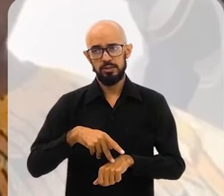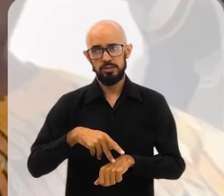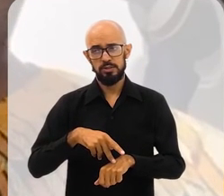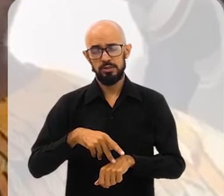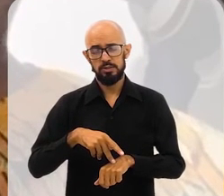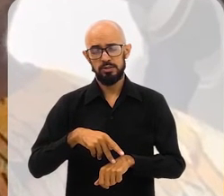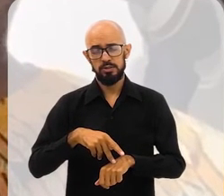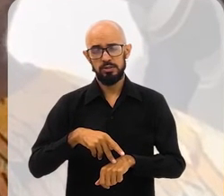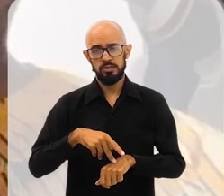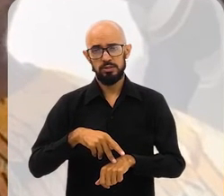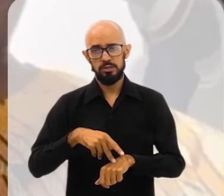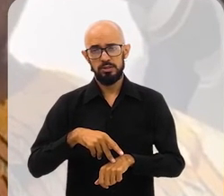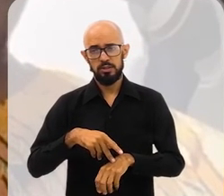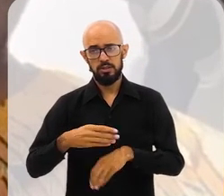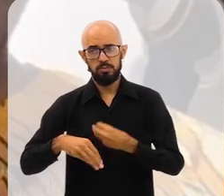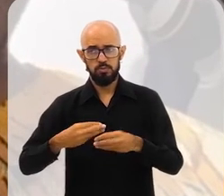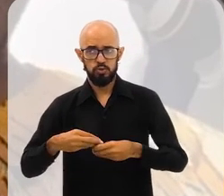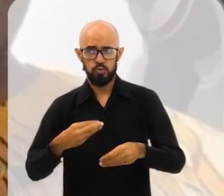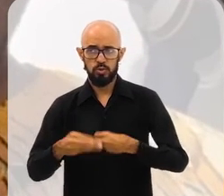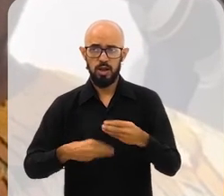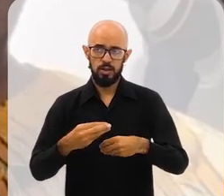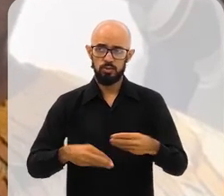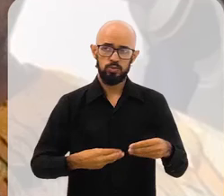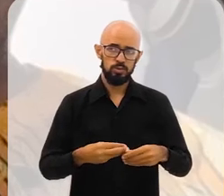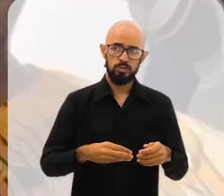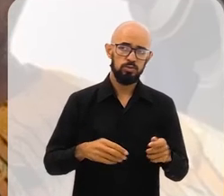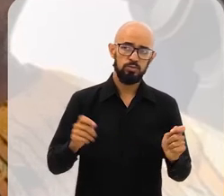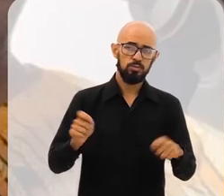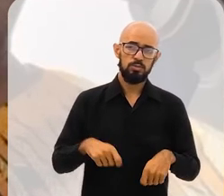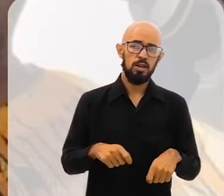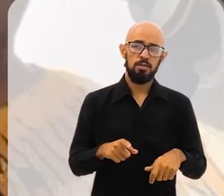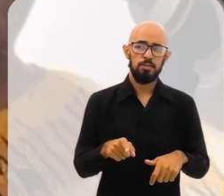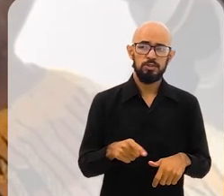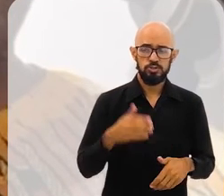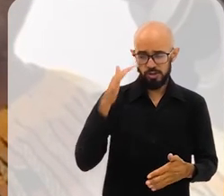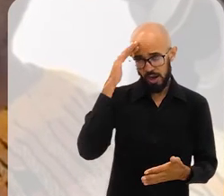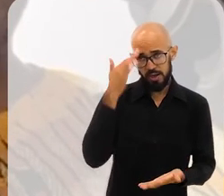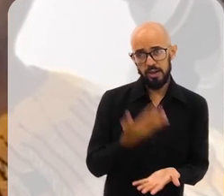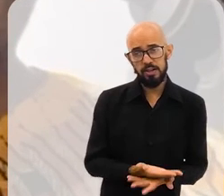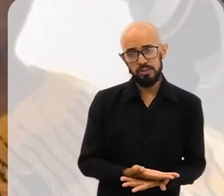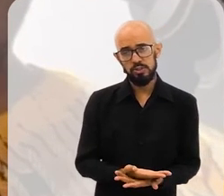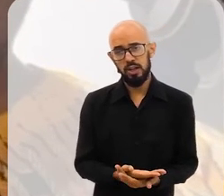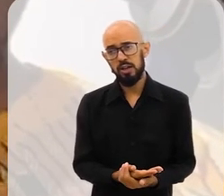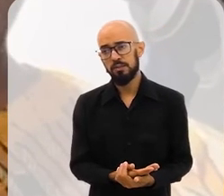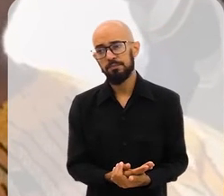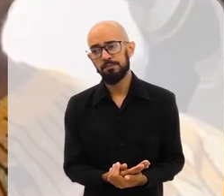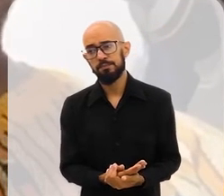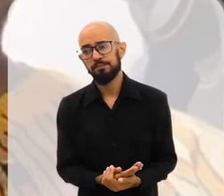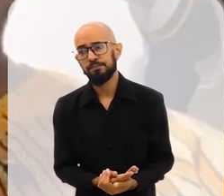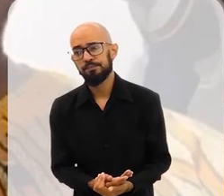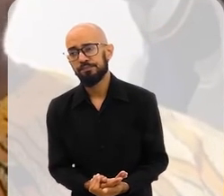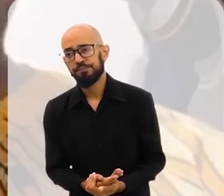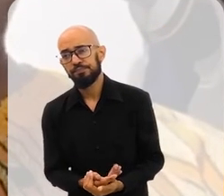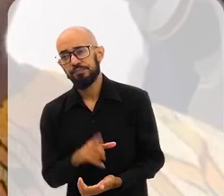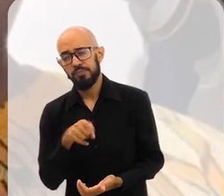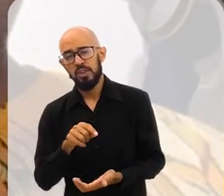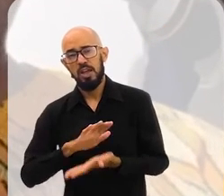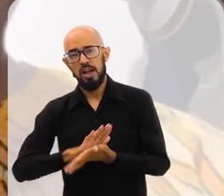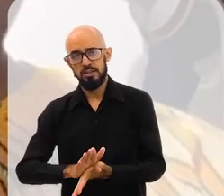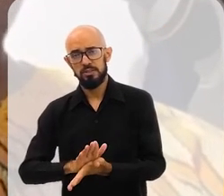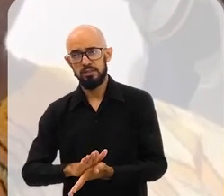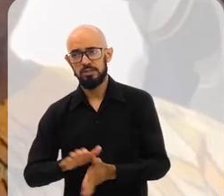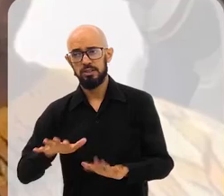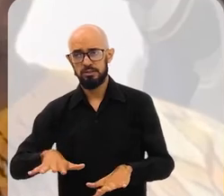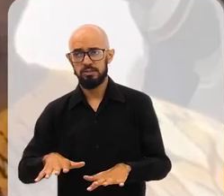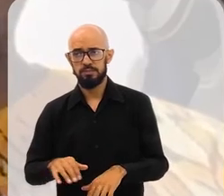e de tão gelado daria para consigo acreditar eu ir